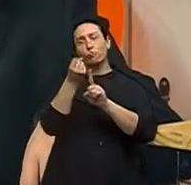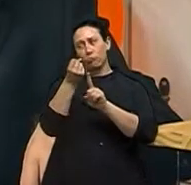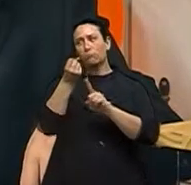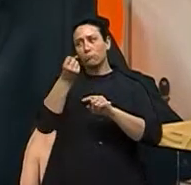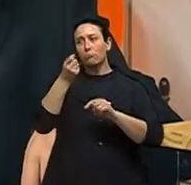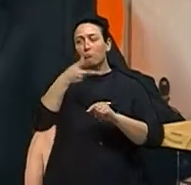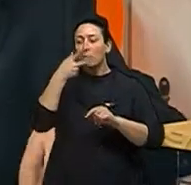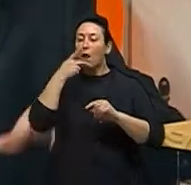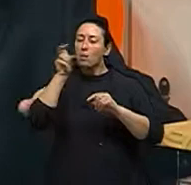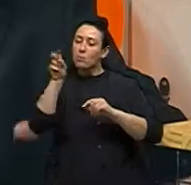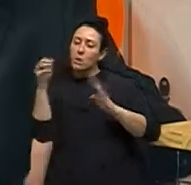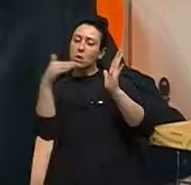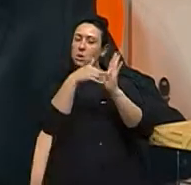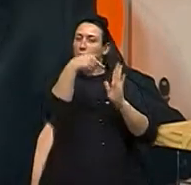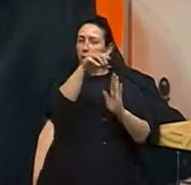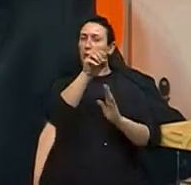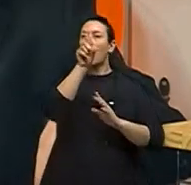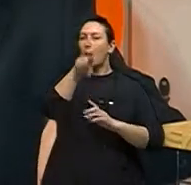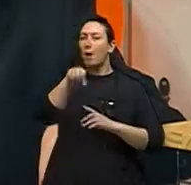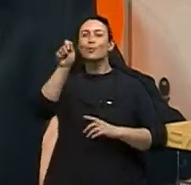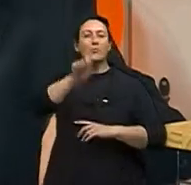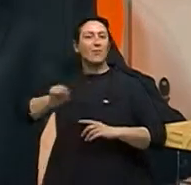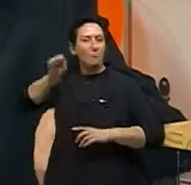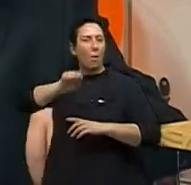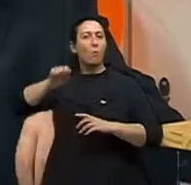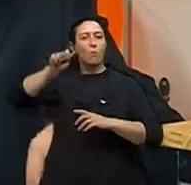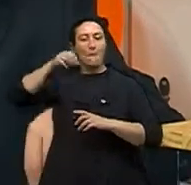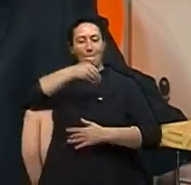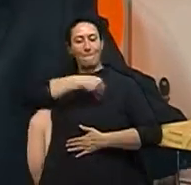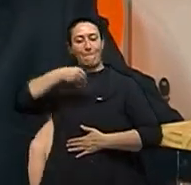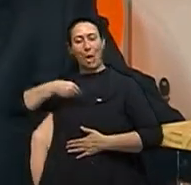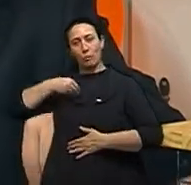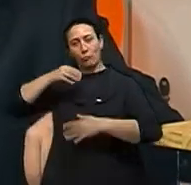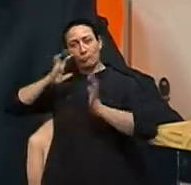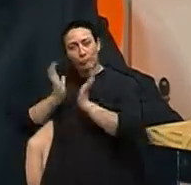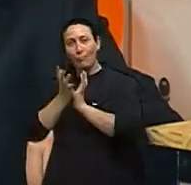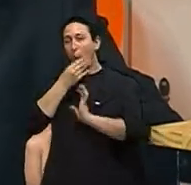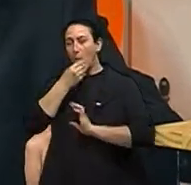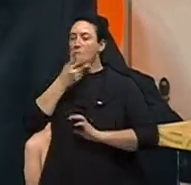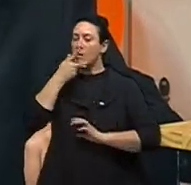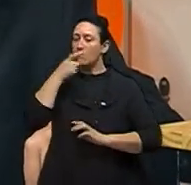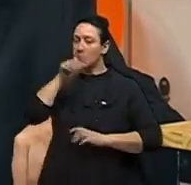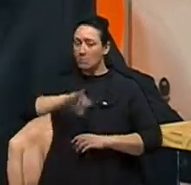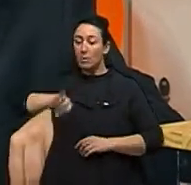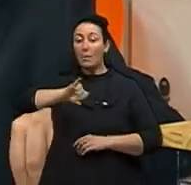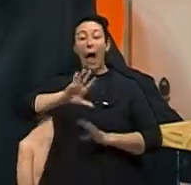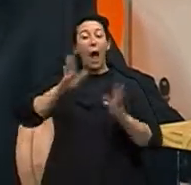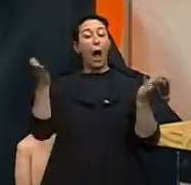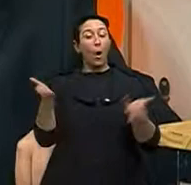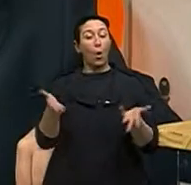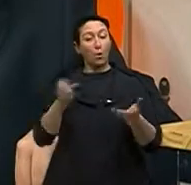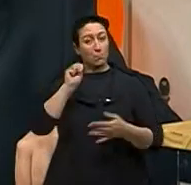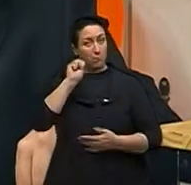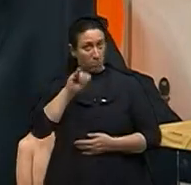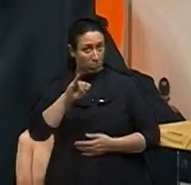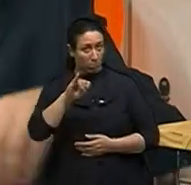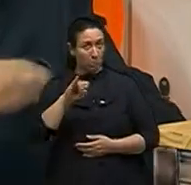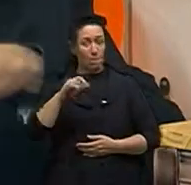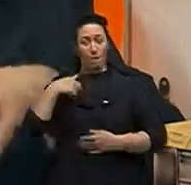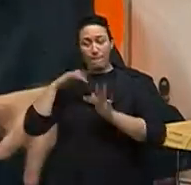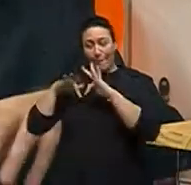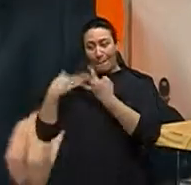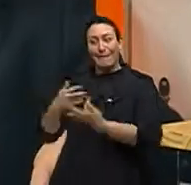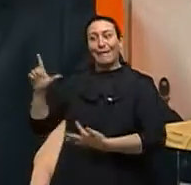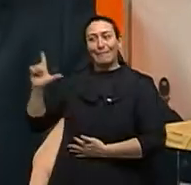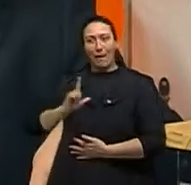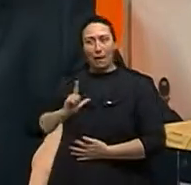que seja tenha incidência na família é se tem gente na família eh principalmente irmãos tá com câncer de próstata é